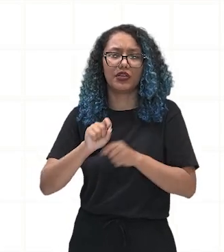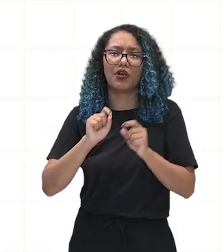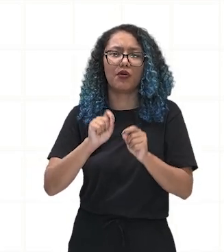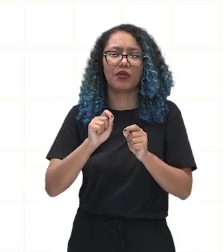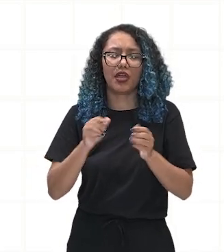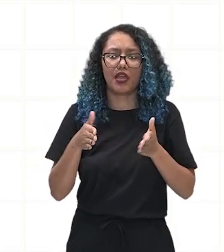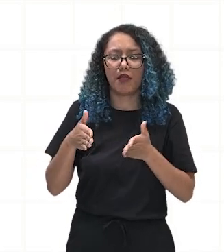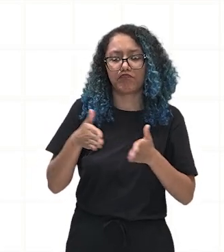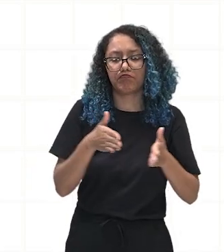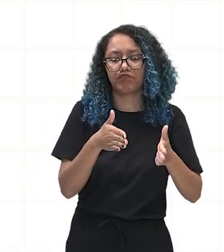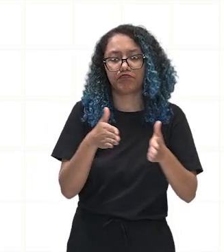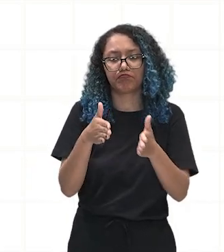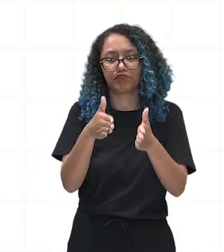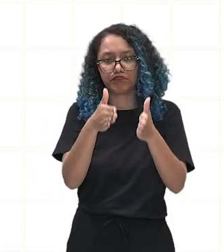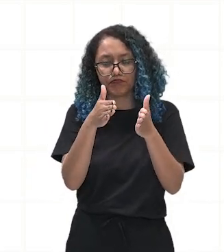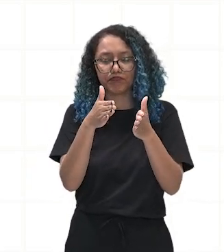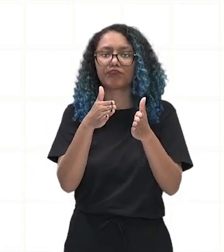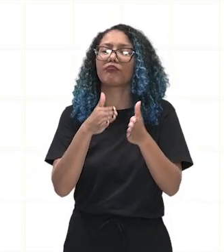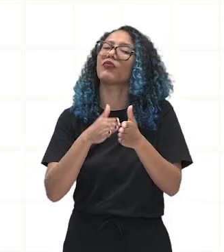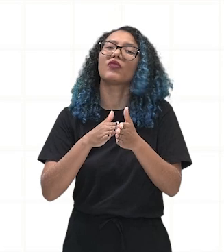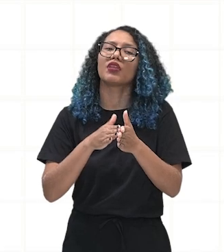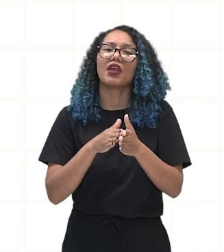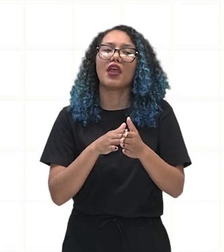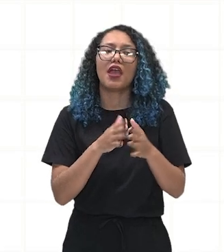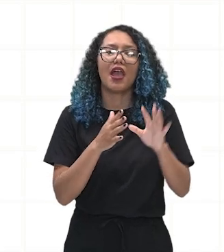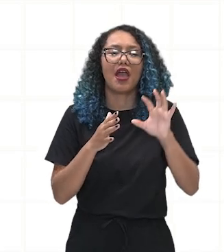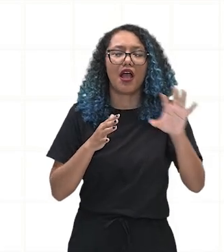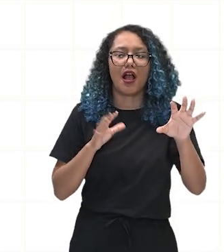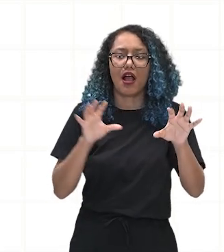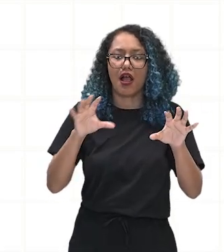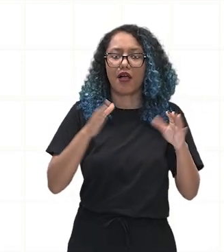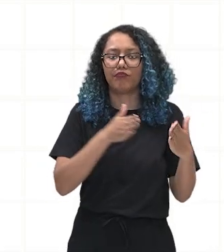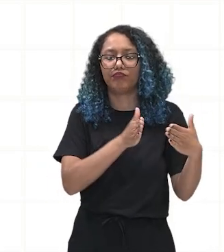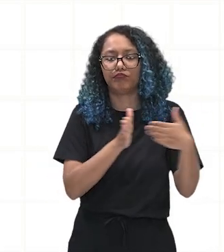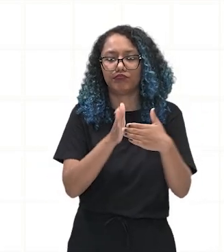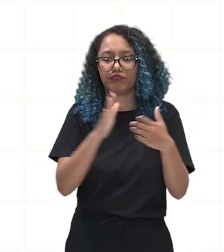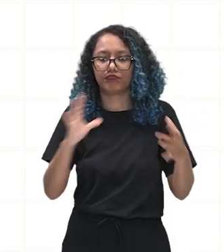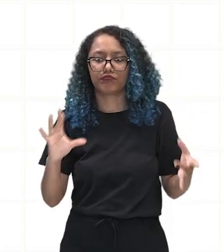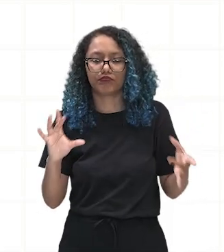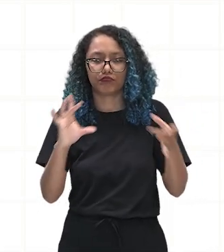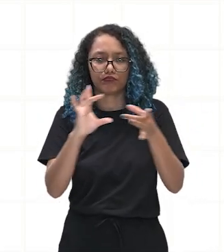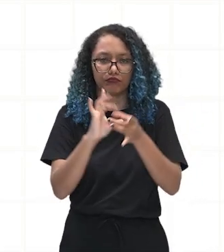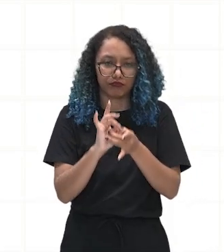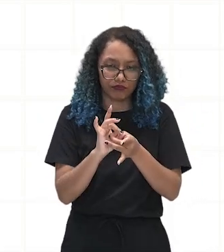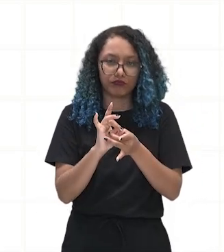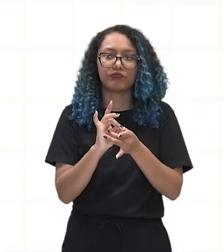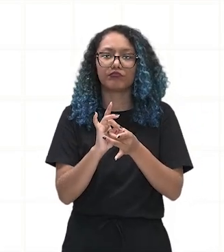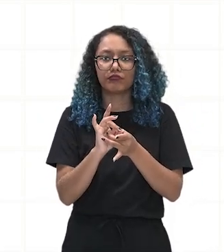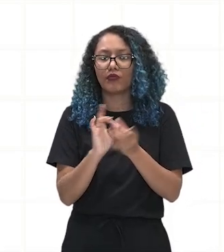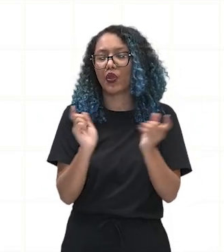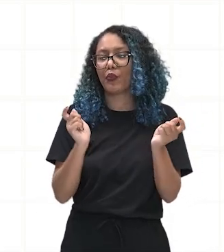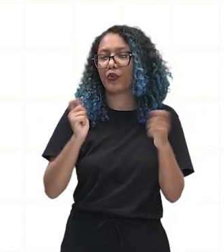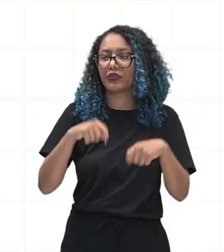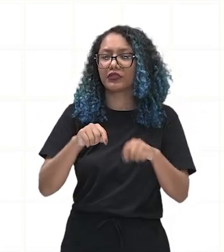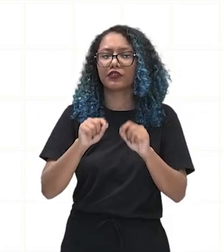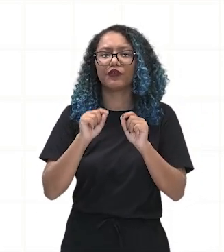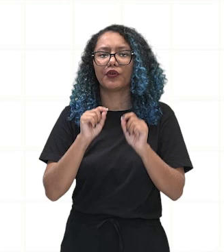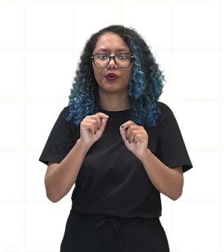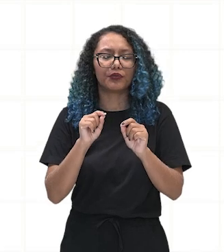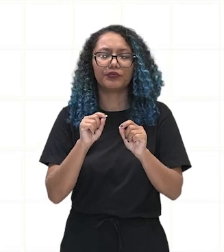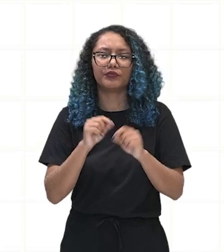ou trajetos que conectavam diferentes regiões e civilizações, permitindo o comércio